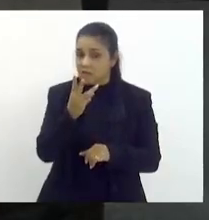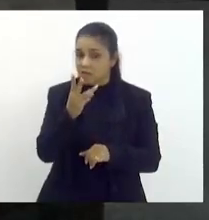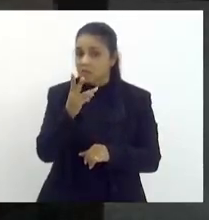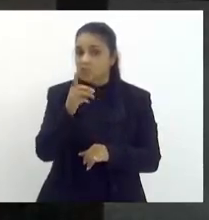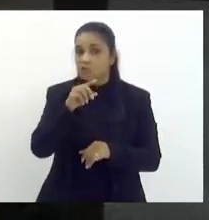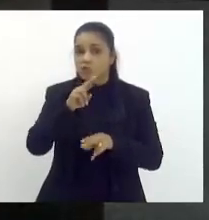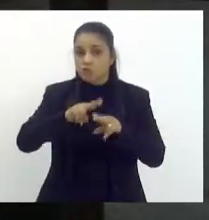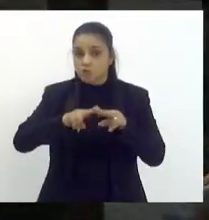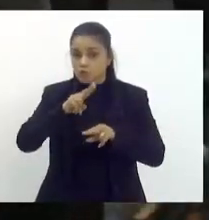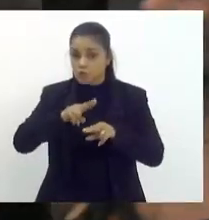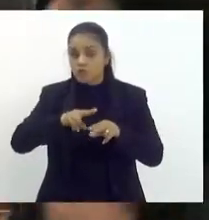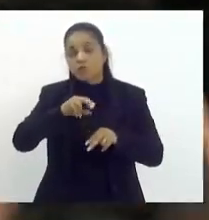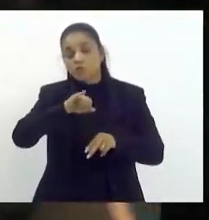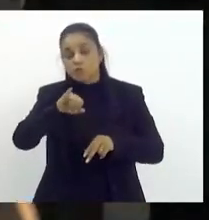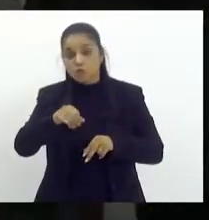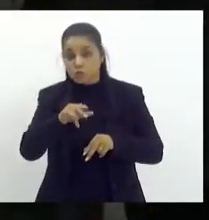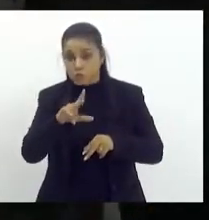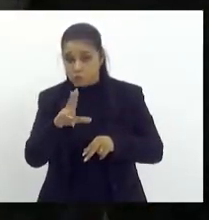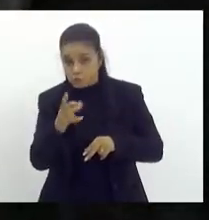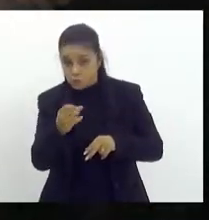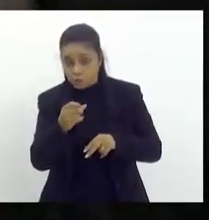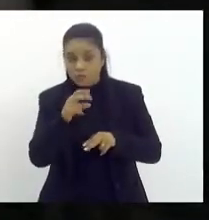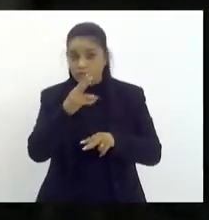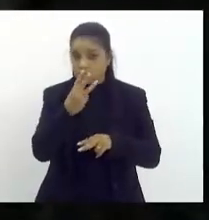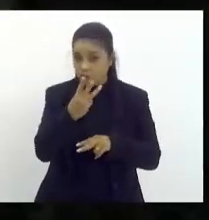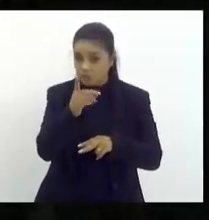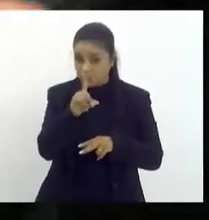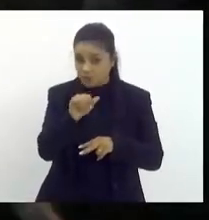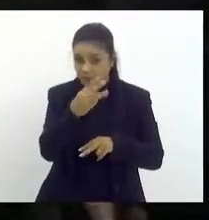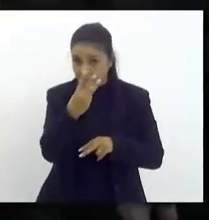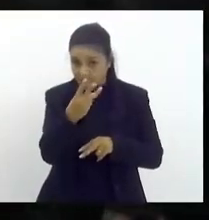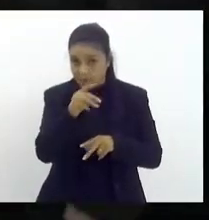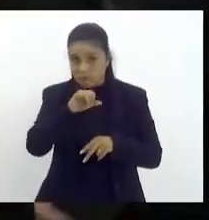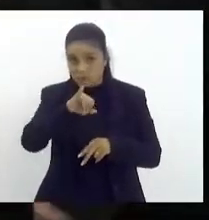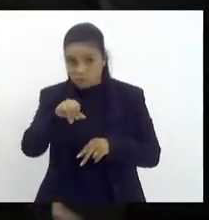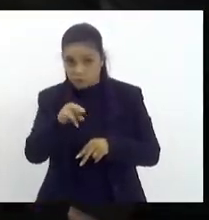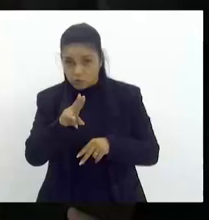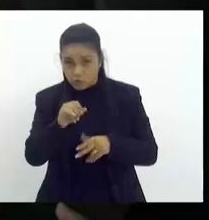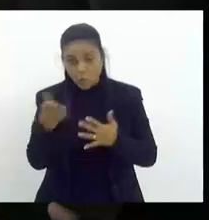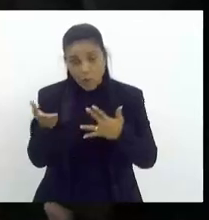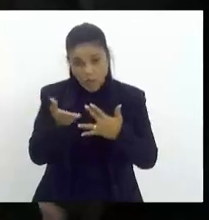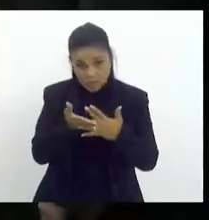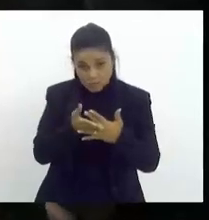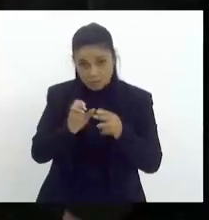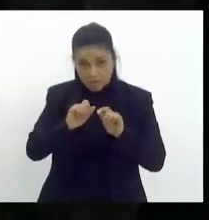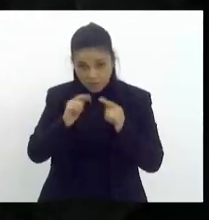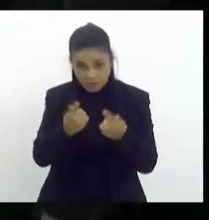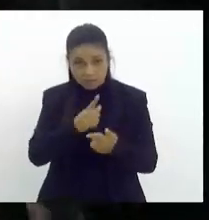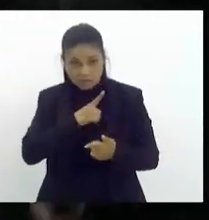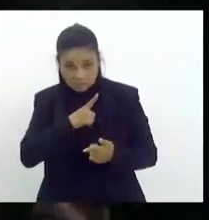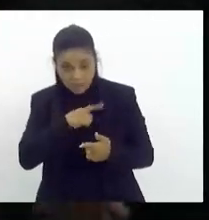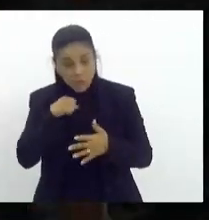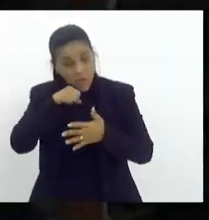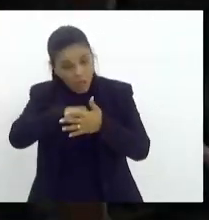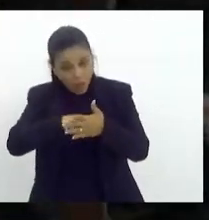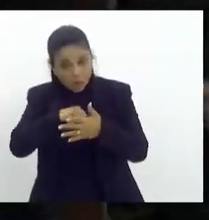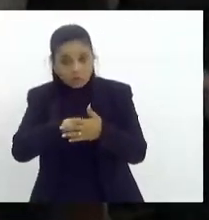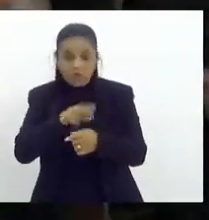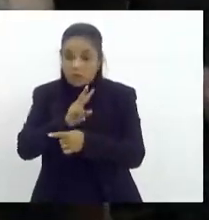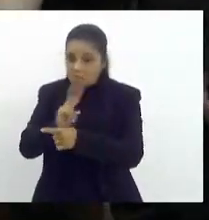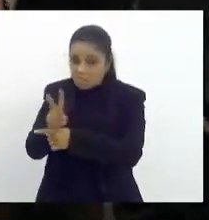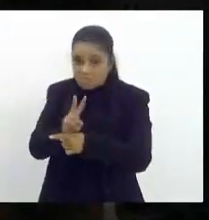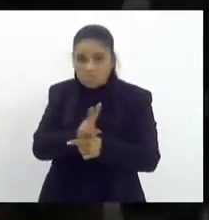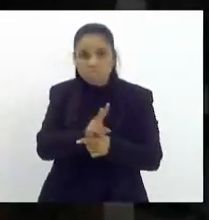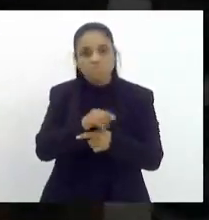até 3 de julho estaremos vigilantes embora o recesso da laje bem aí a nossa luta em nosso trabalho não